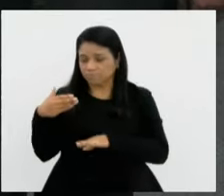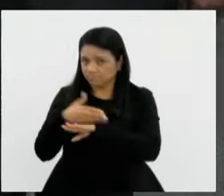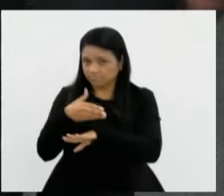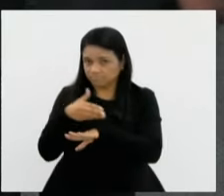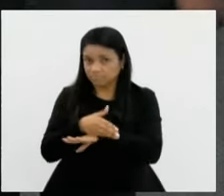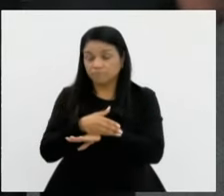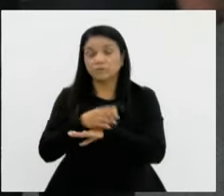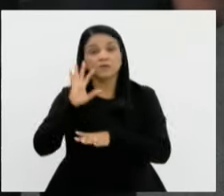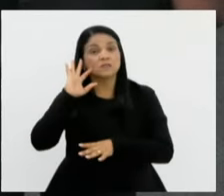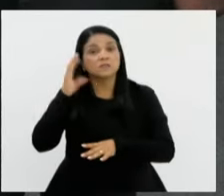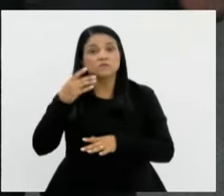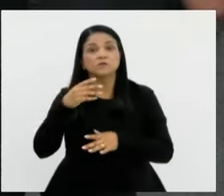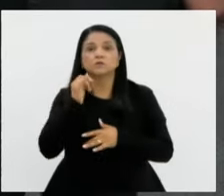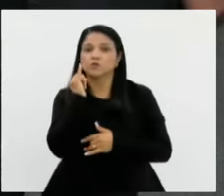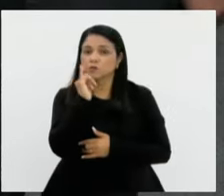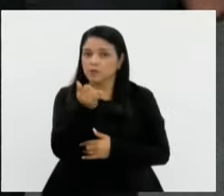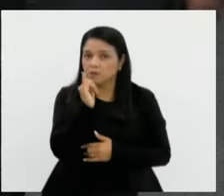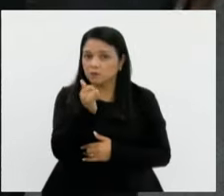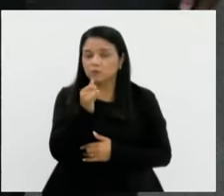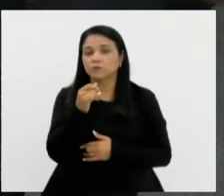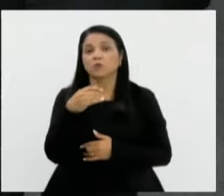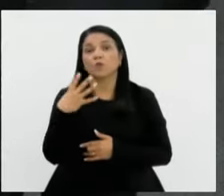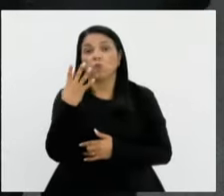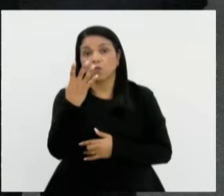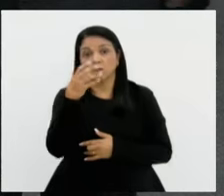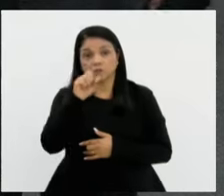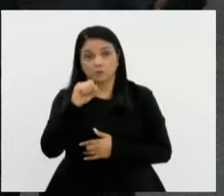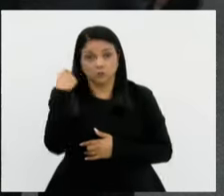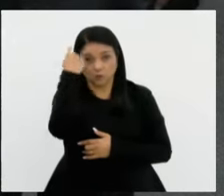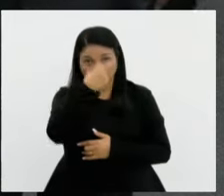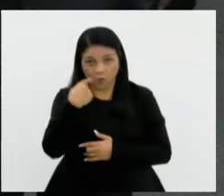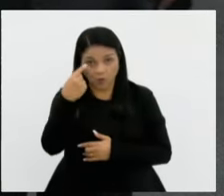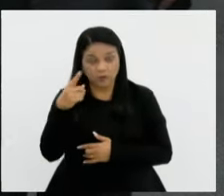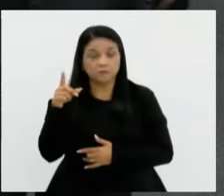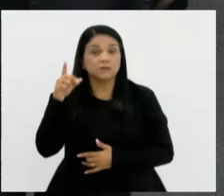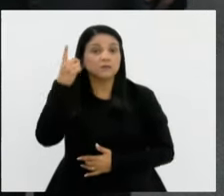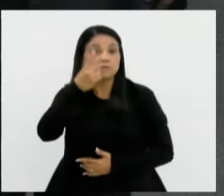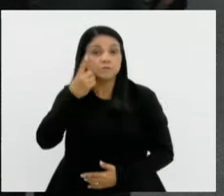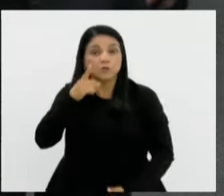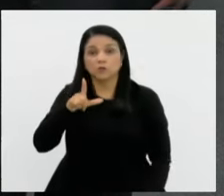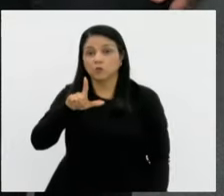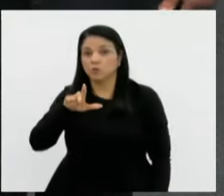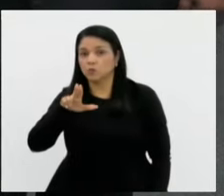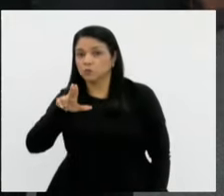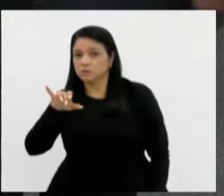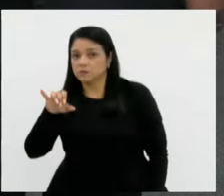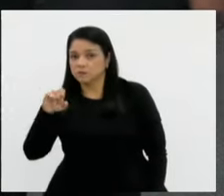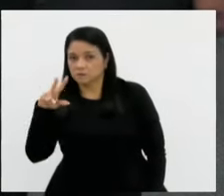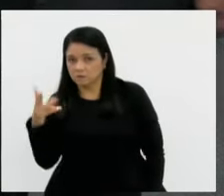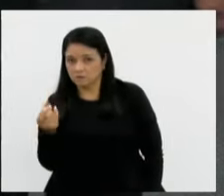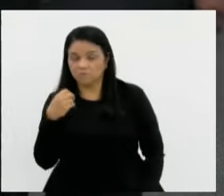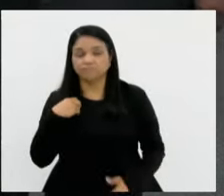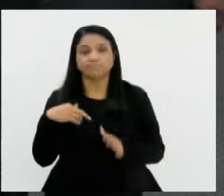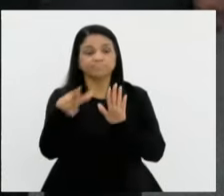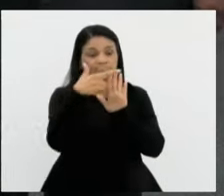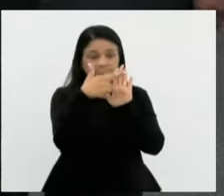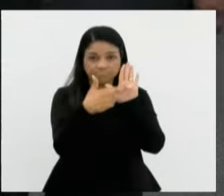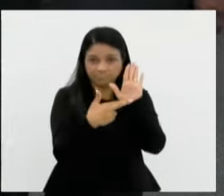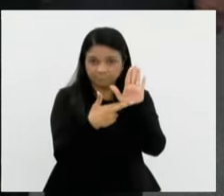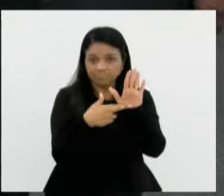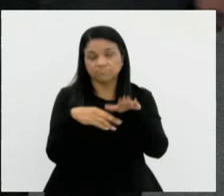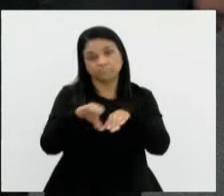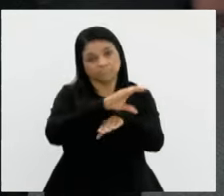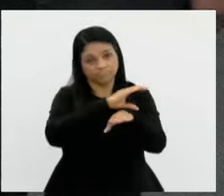relator, ali nós definimos 48 horas de prazo para que a deputada Lucinha, por força do regimento e da Constituição,